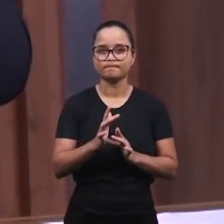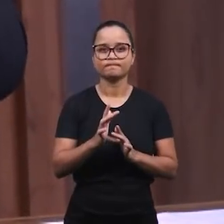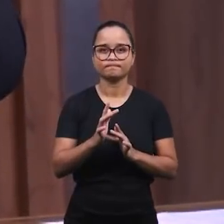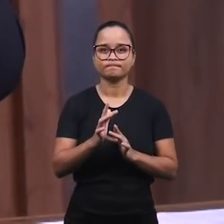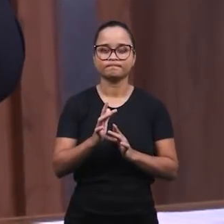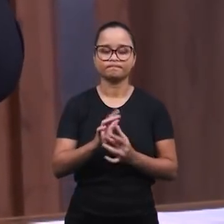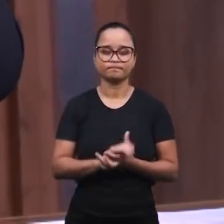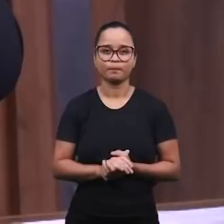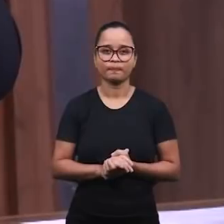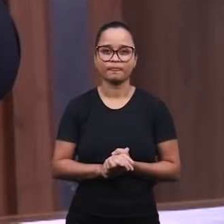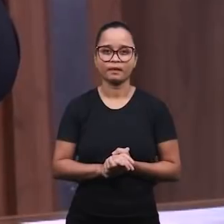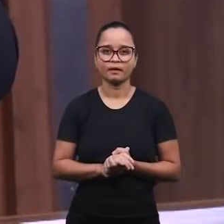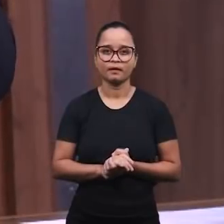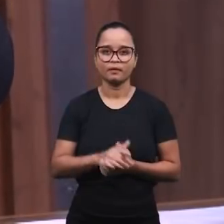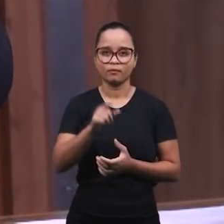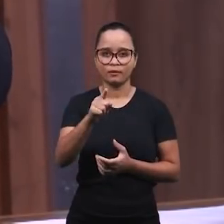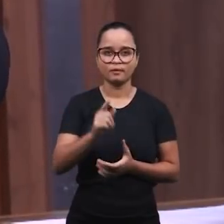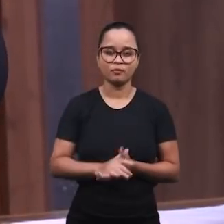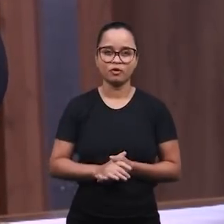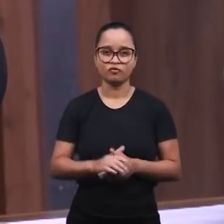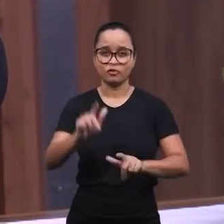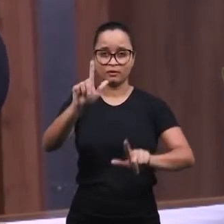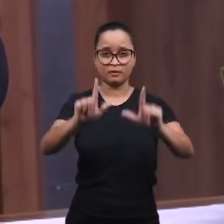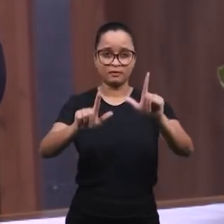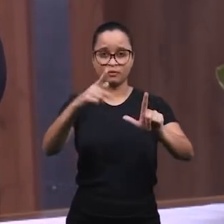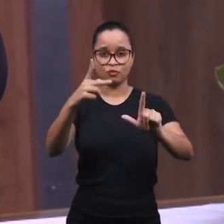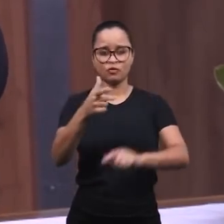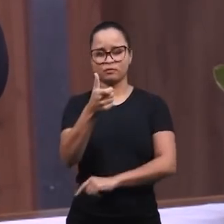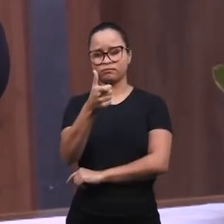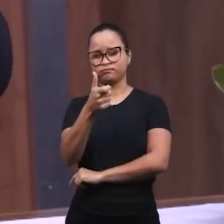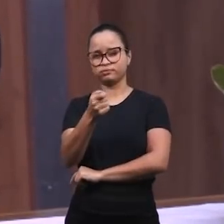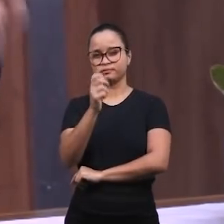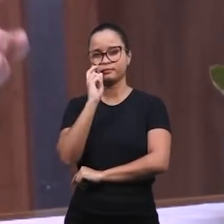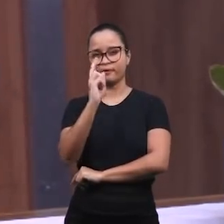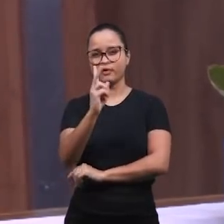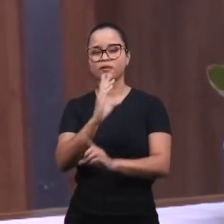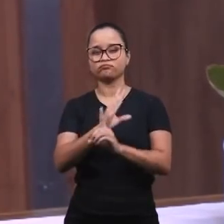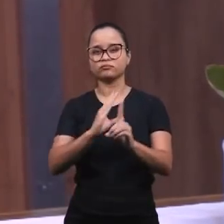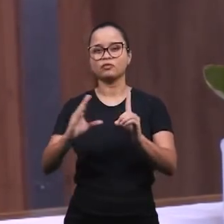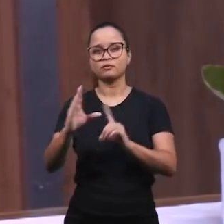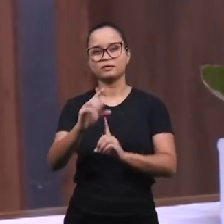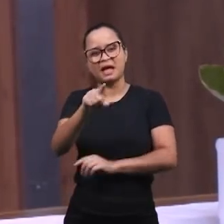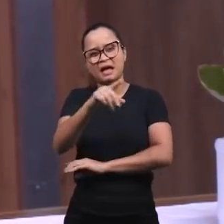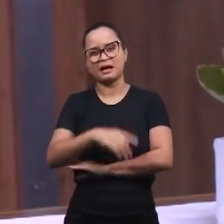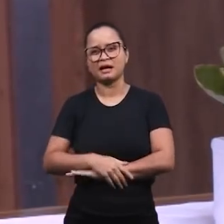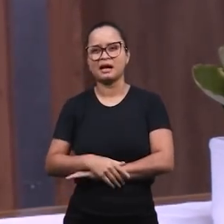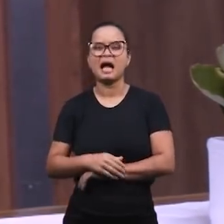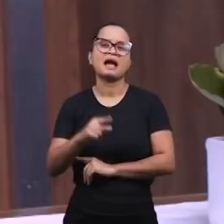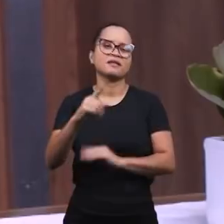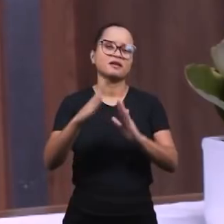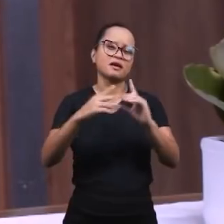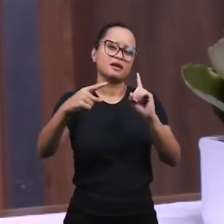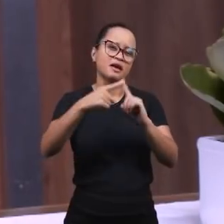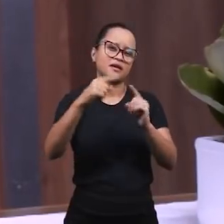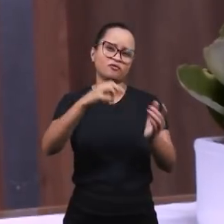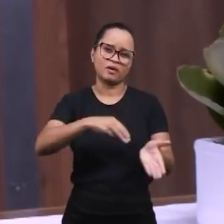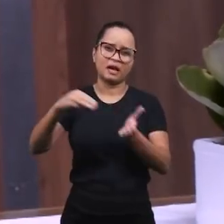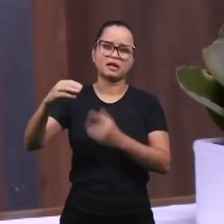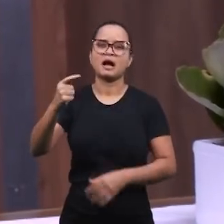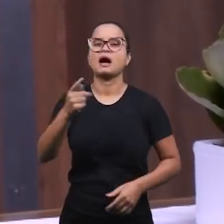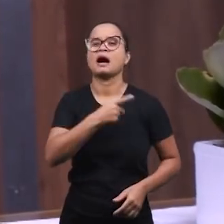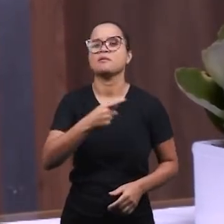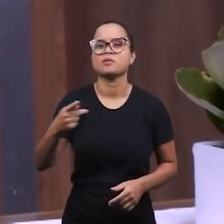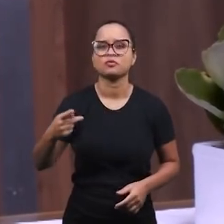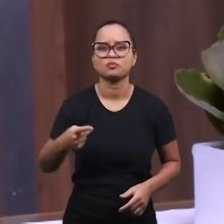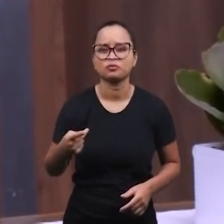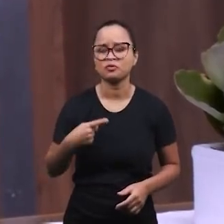Você pode, ao acessar, ao ligar a sua TV, ao assistir essa programação, você pode até dizer, olha, isso aqui é a Igreja Cristã Maranata,